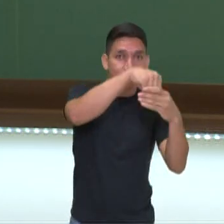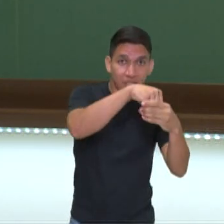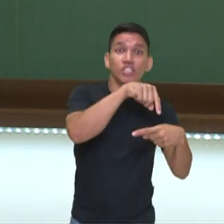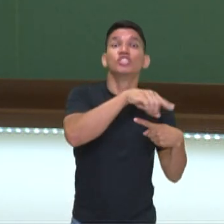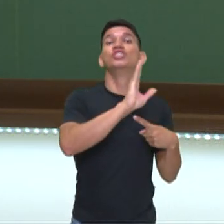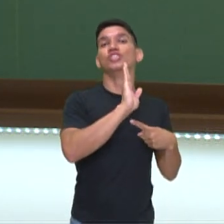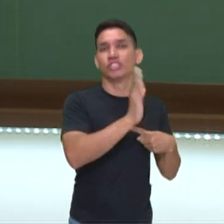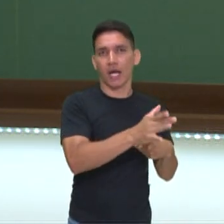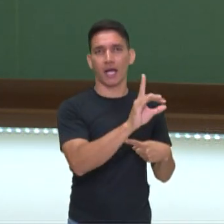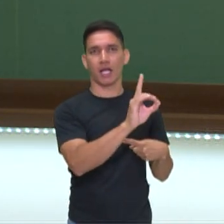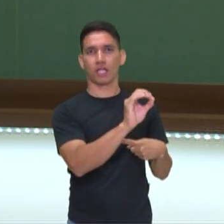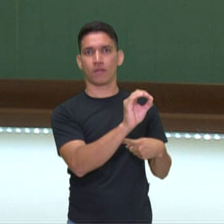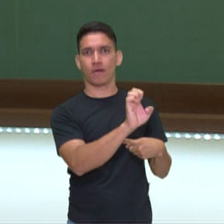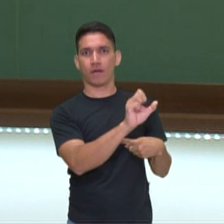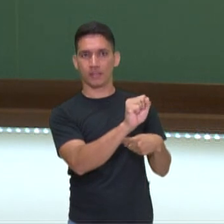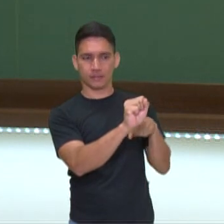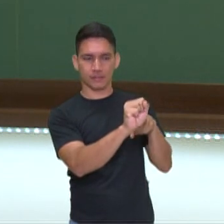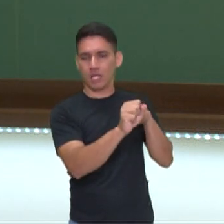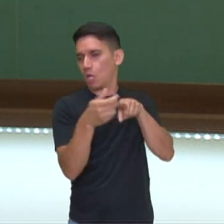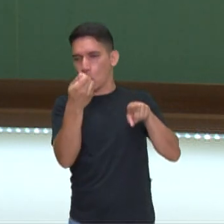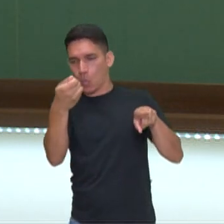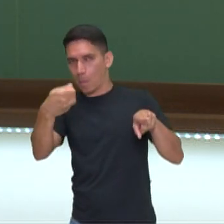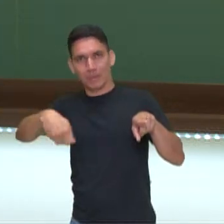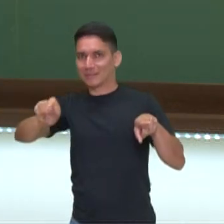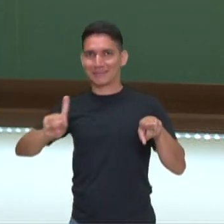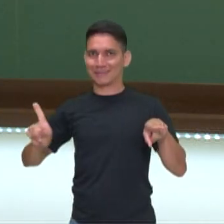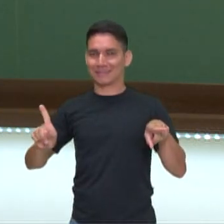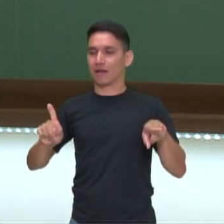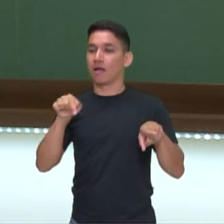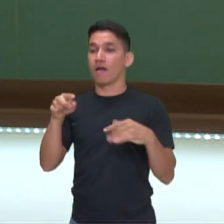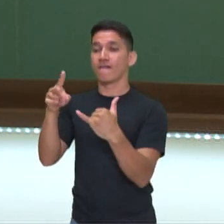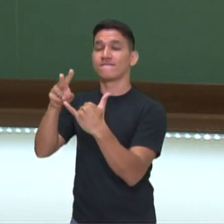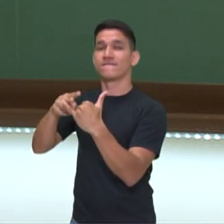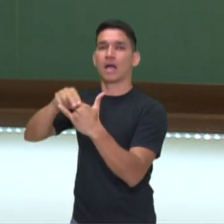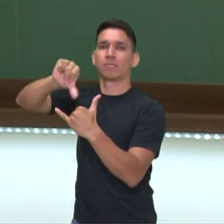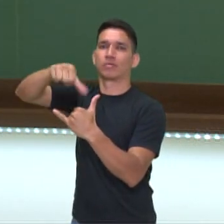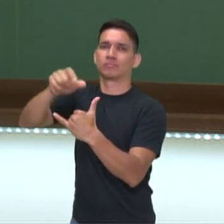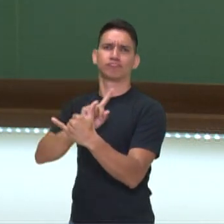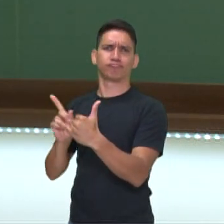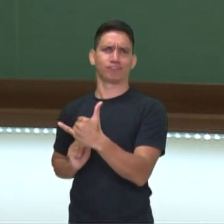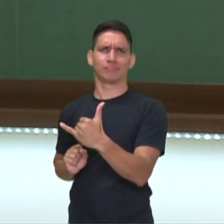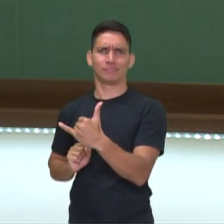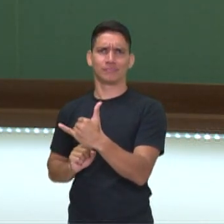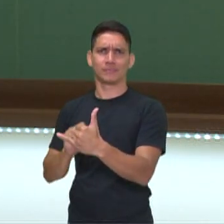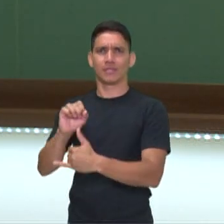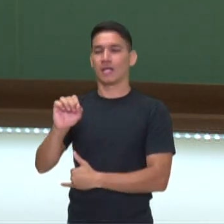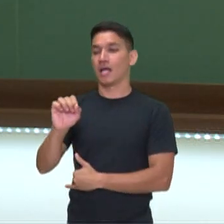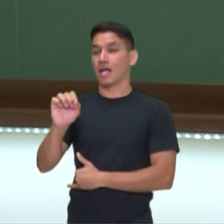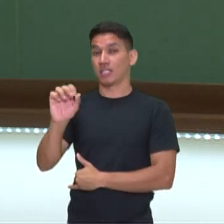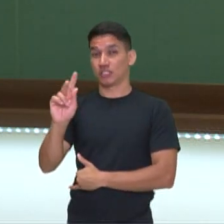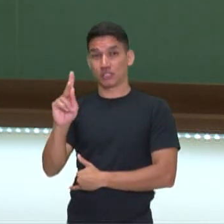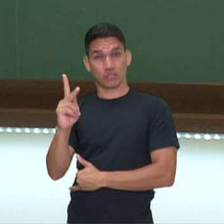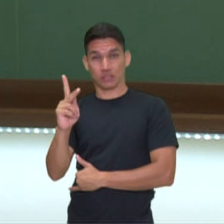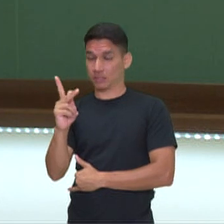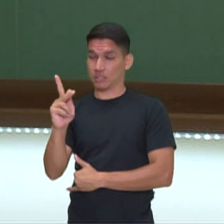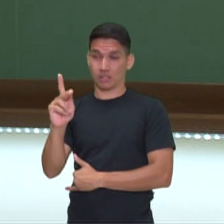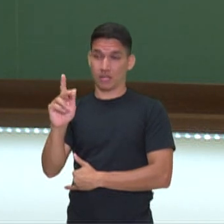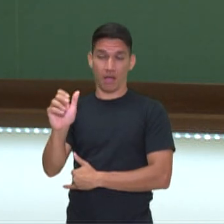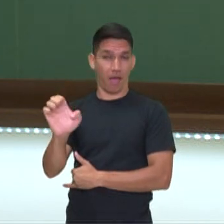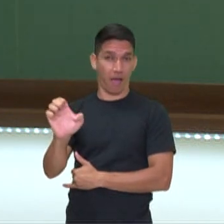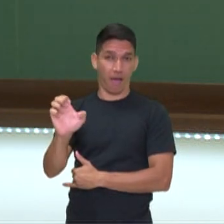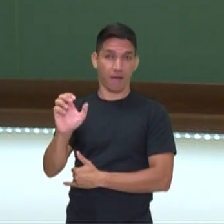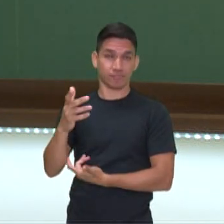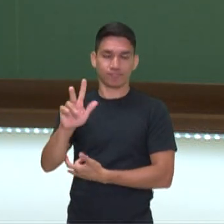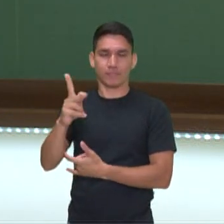o verbo, por exemplo, does she watch, sem o S. Does he wash, sem o S.